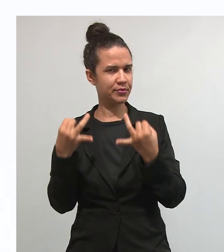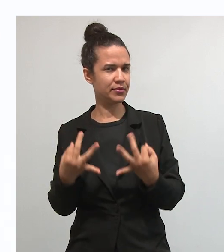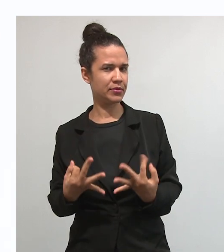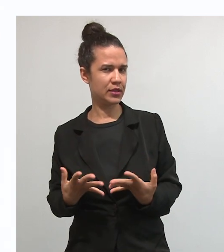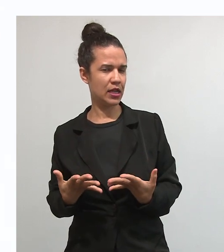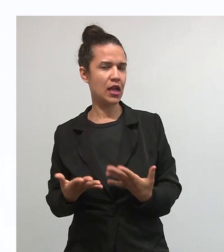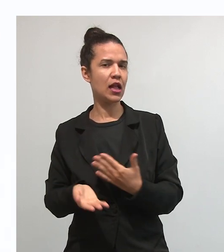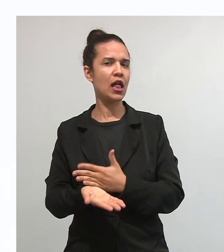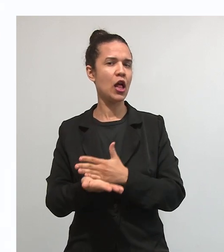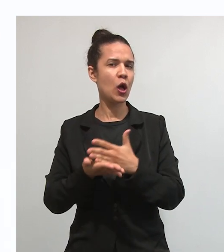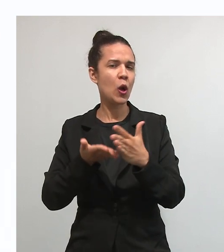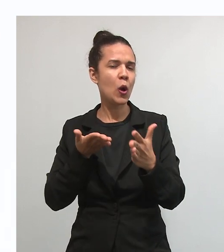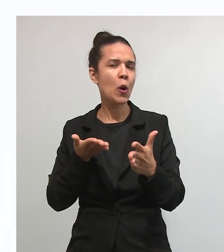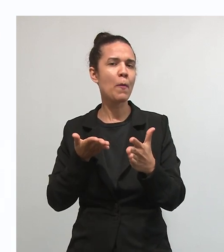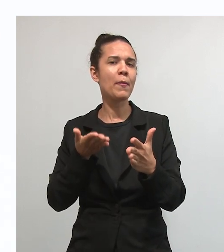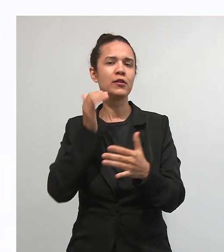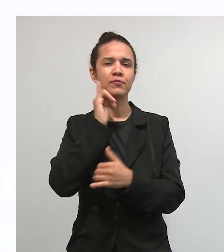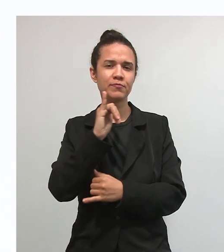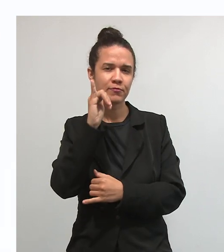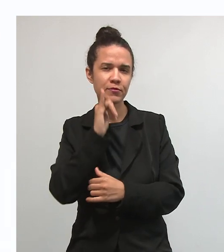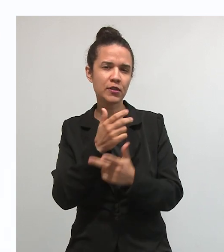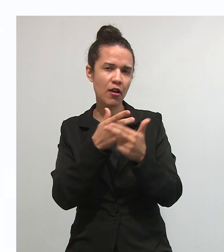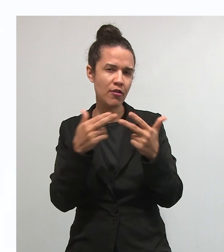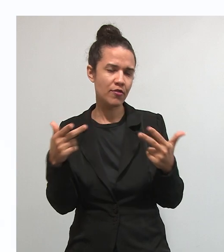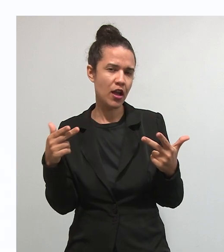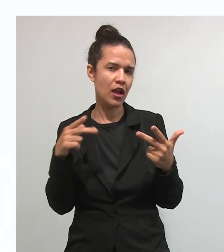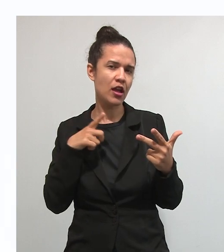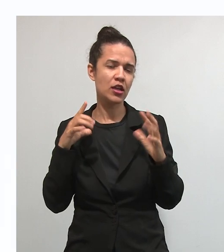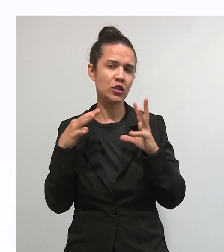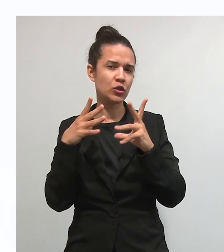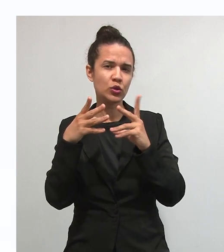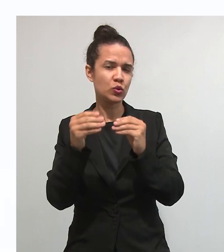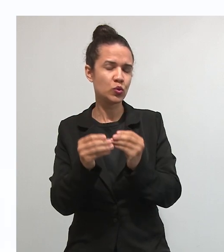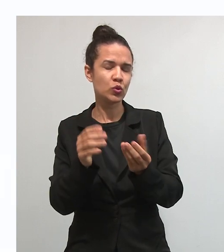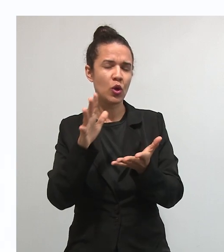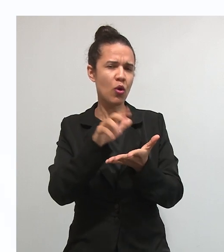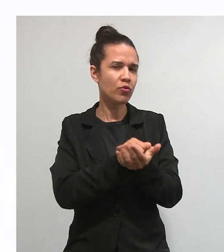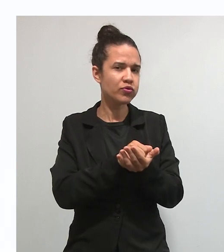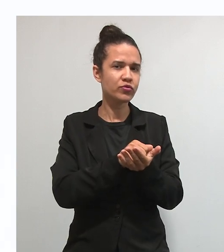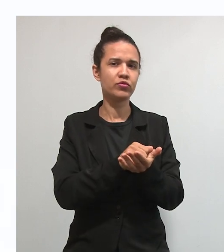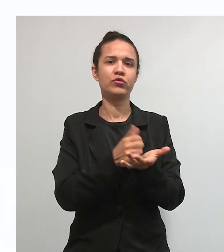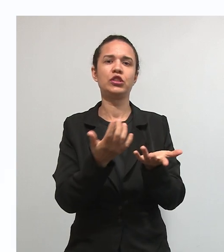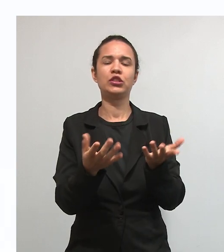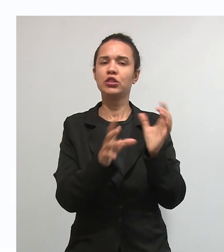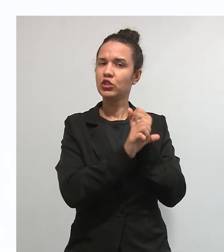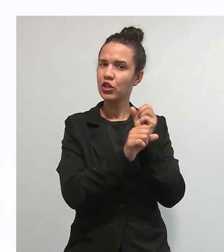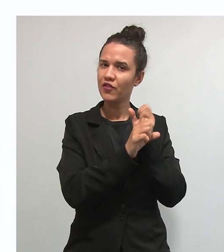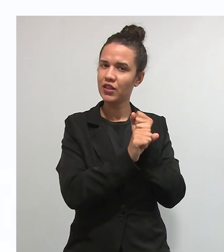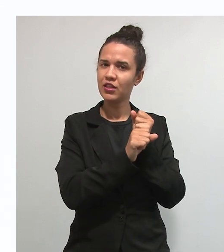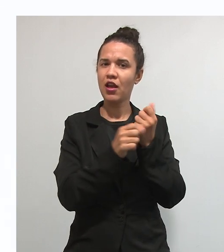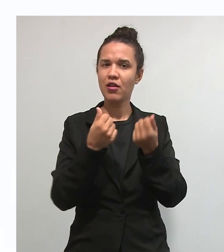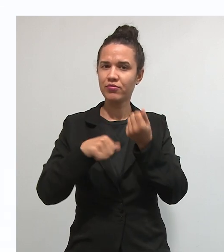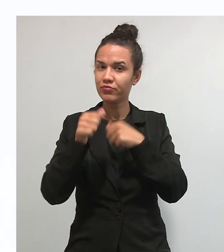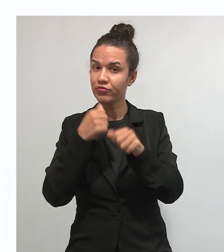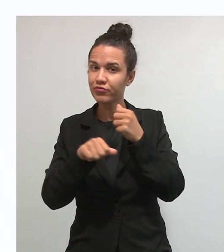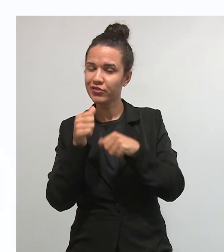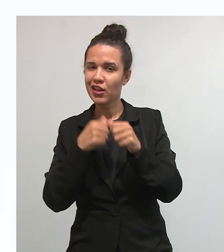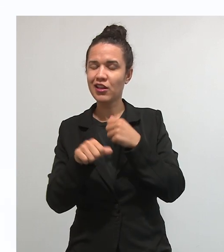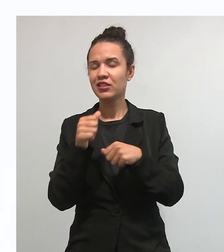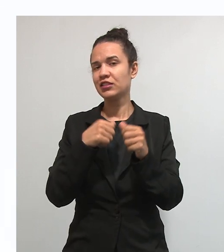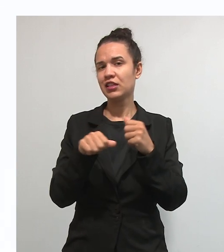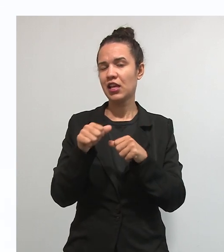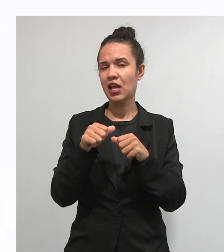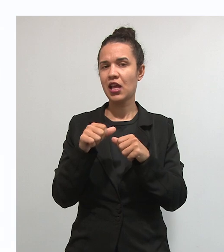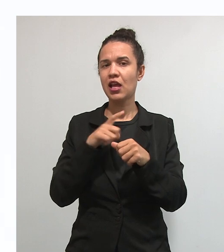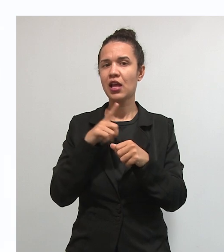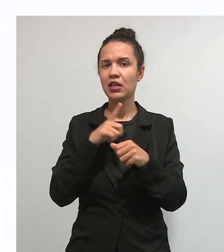das entradas, né, as informações, todos aqueles registros contábeis, eles são aplicados às técnicas contábeis